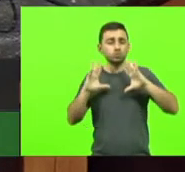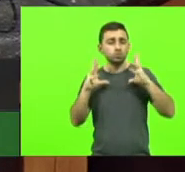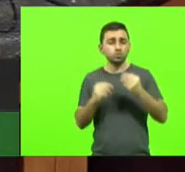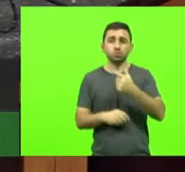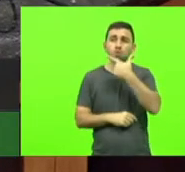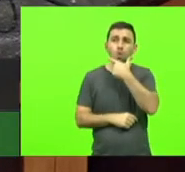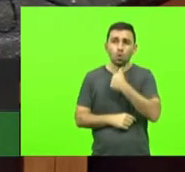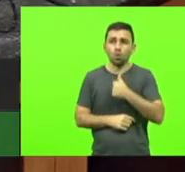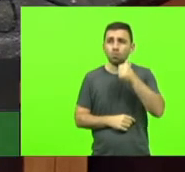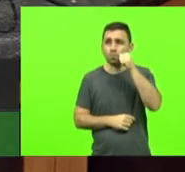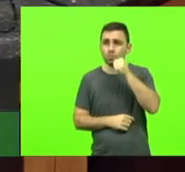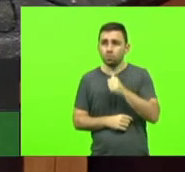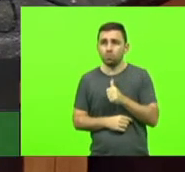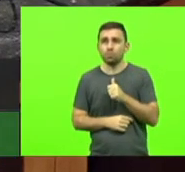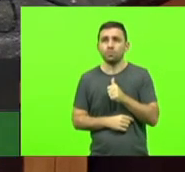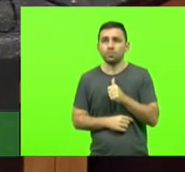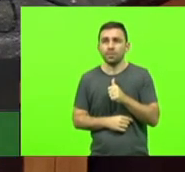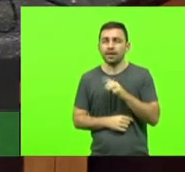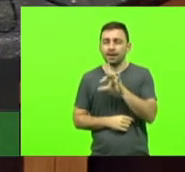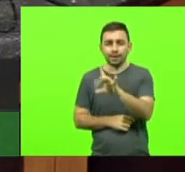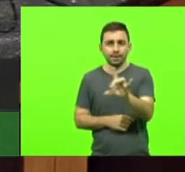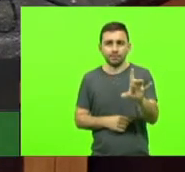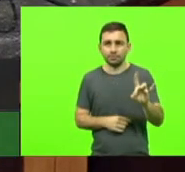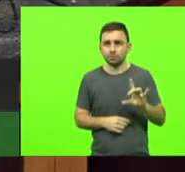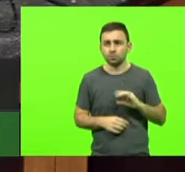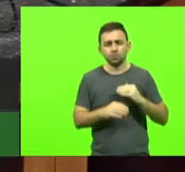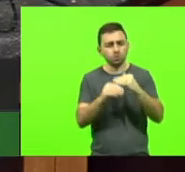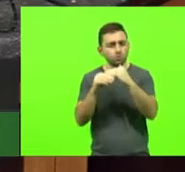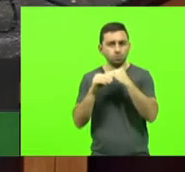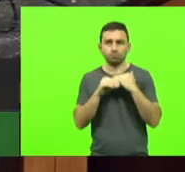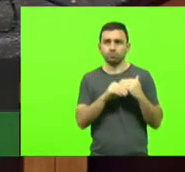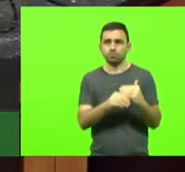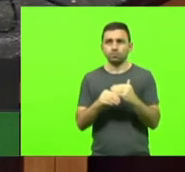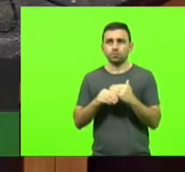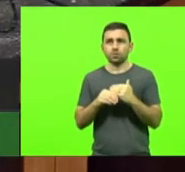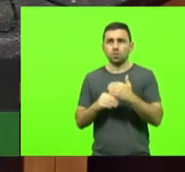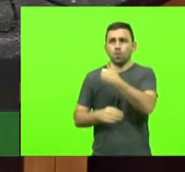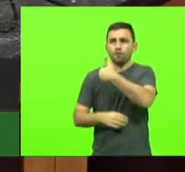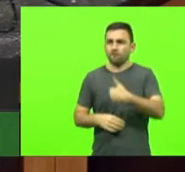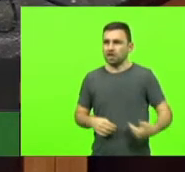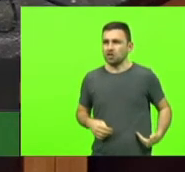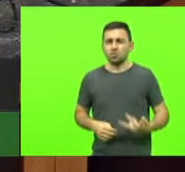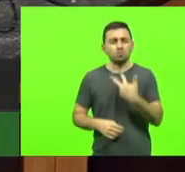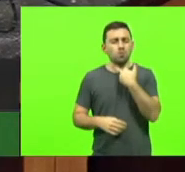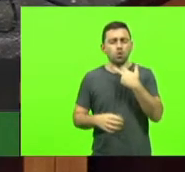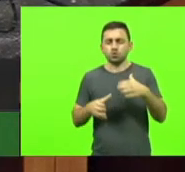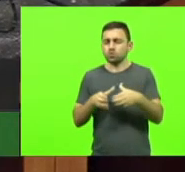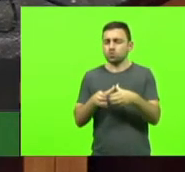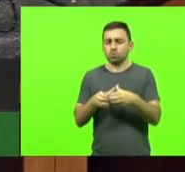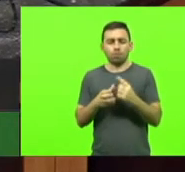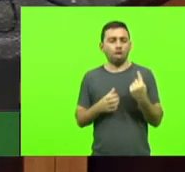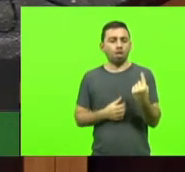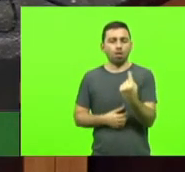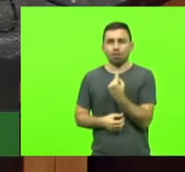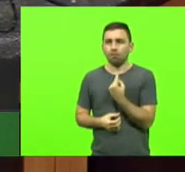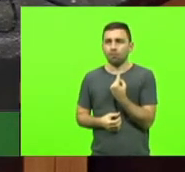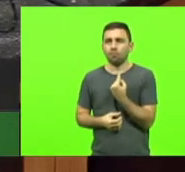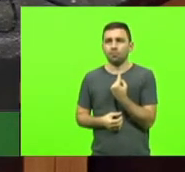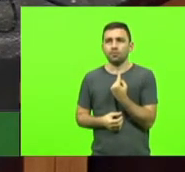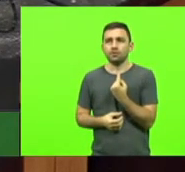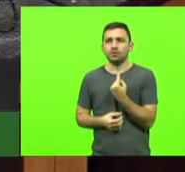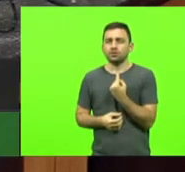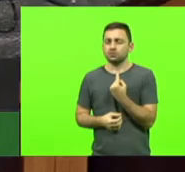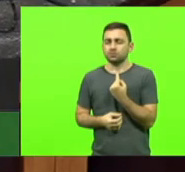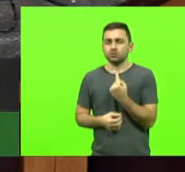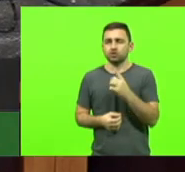todas, a cada um de nós igualmente. Nenhum governo, grupo ou indivíduo tem o direito